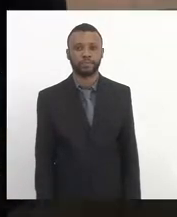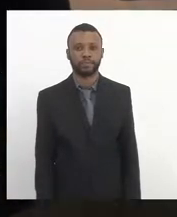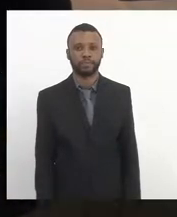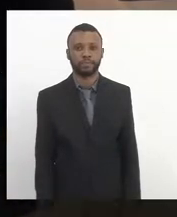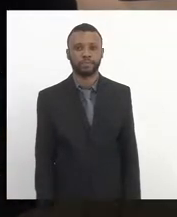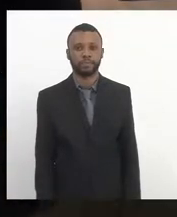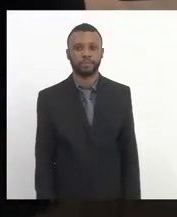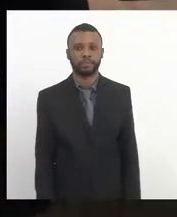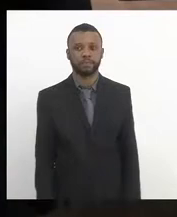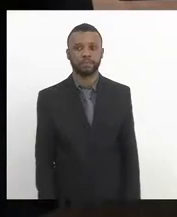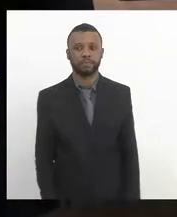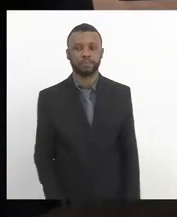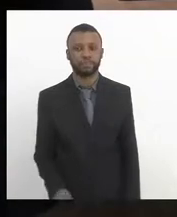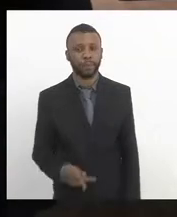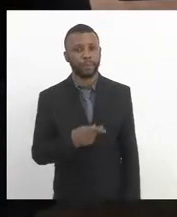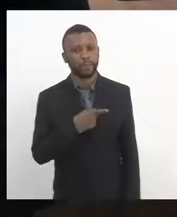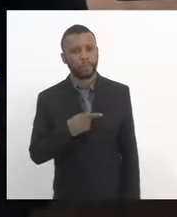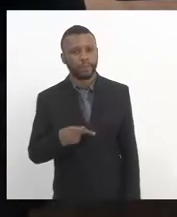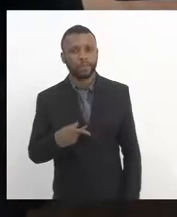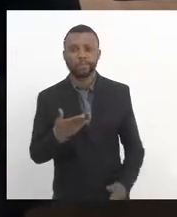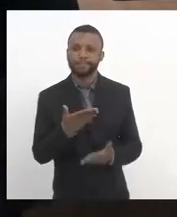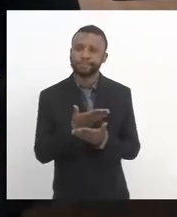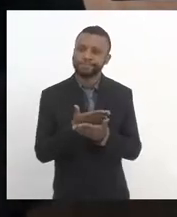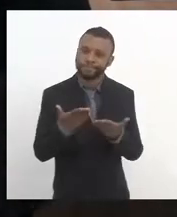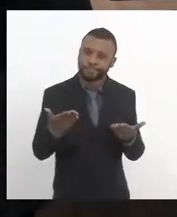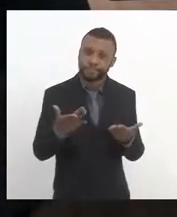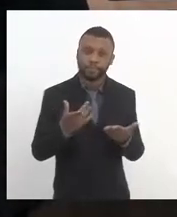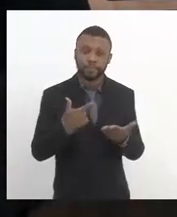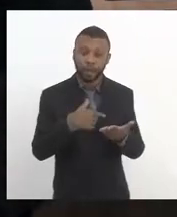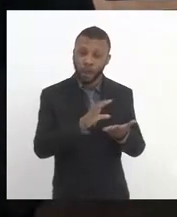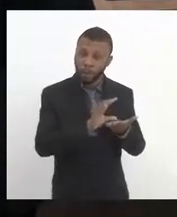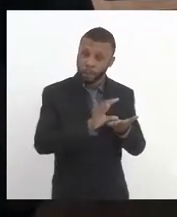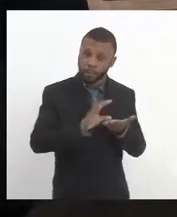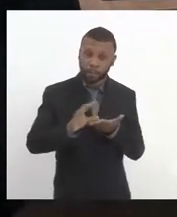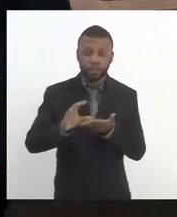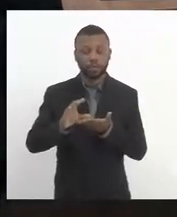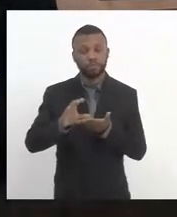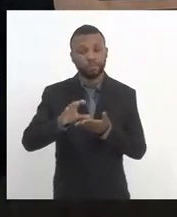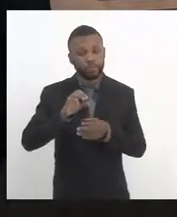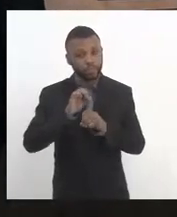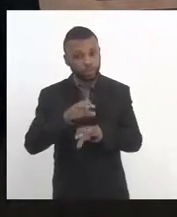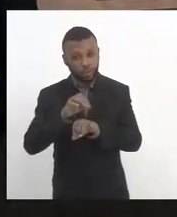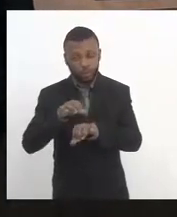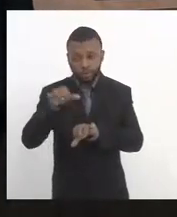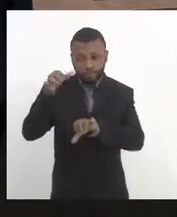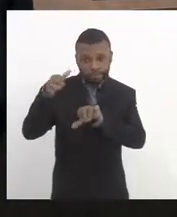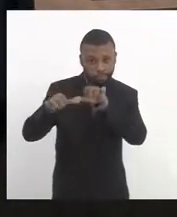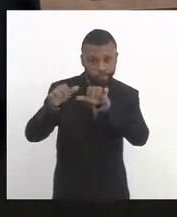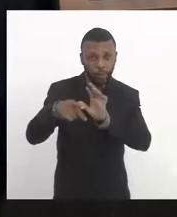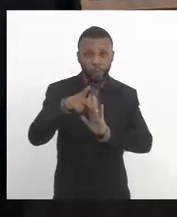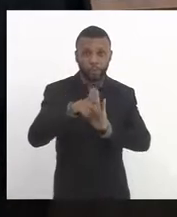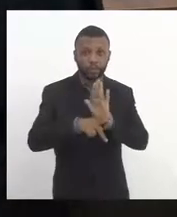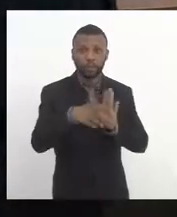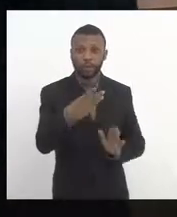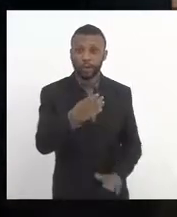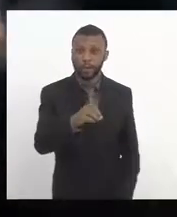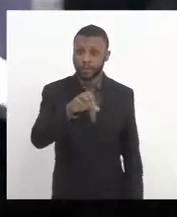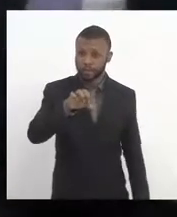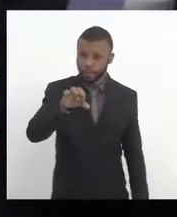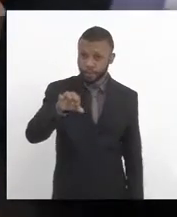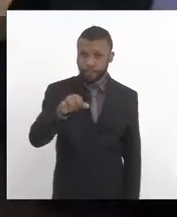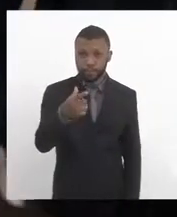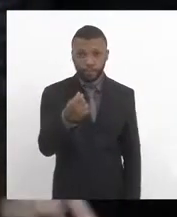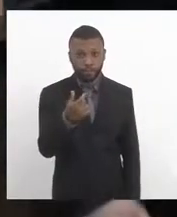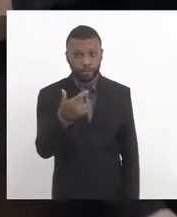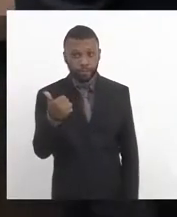Senhor presidente, trata-se do parecer da Comissão de Educação ao projeto de lei número 4099 de 2021, que